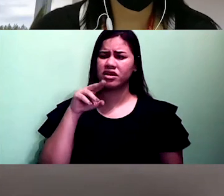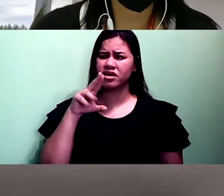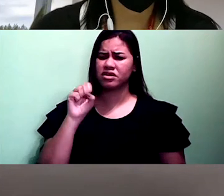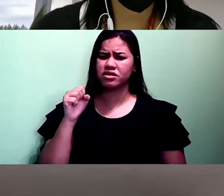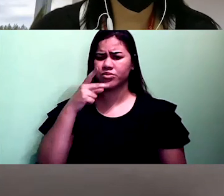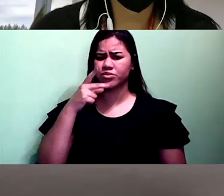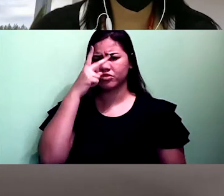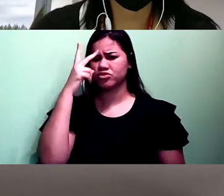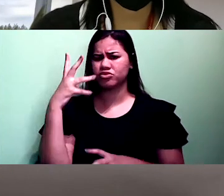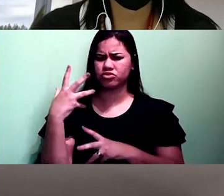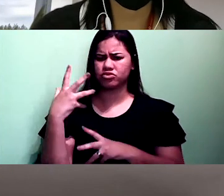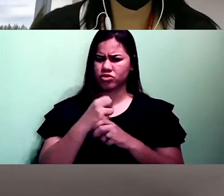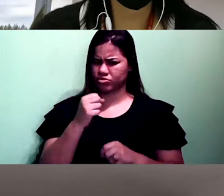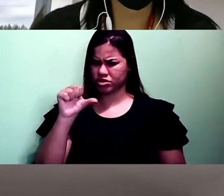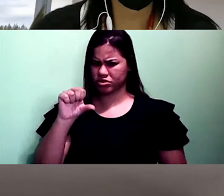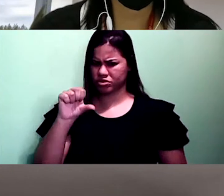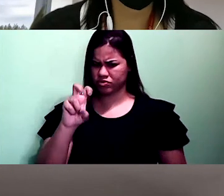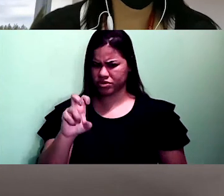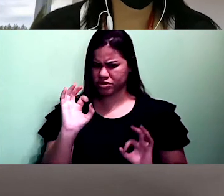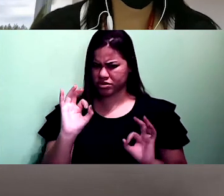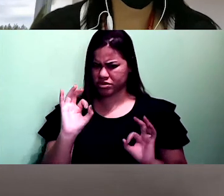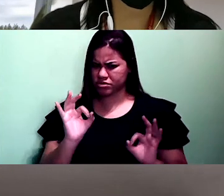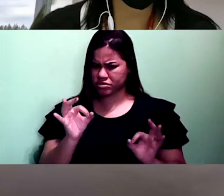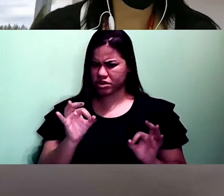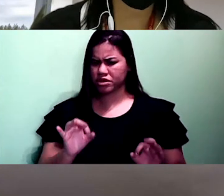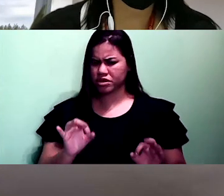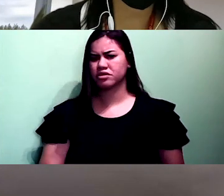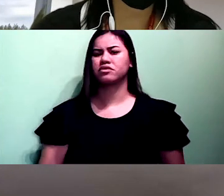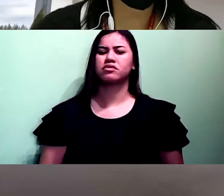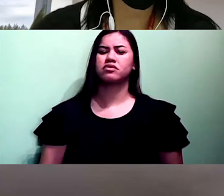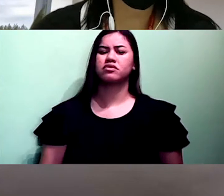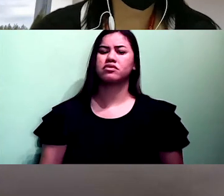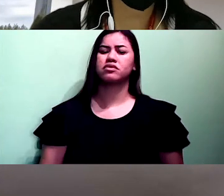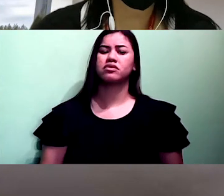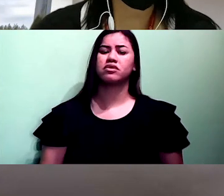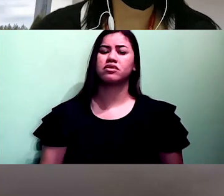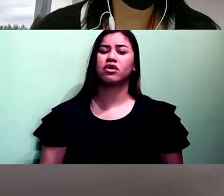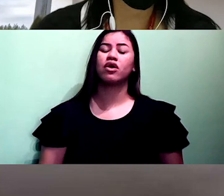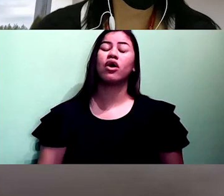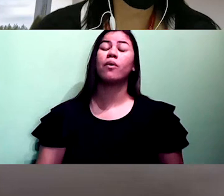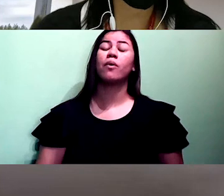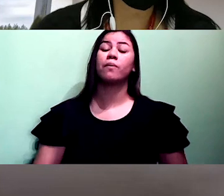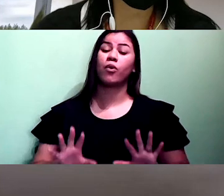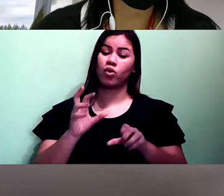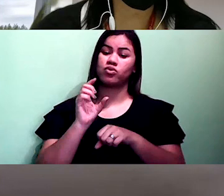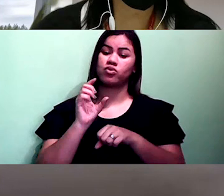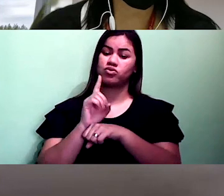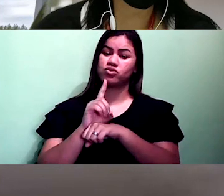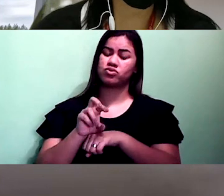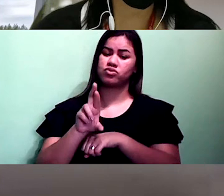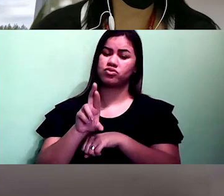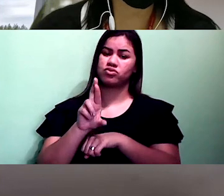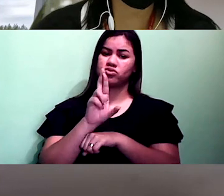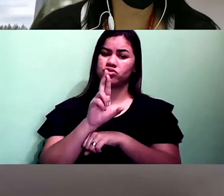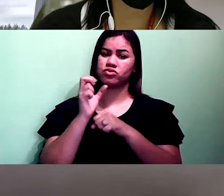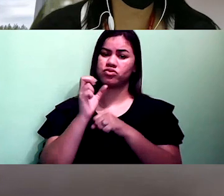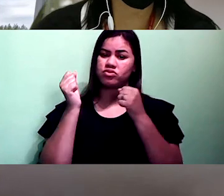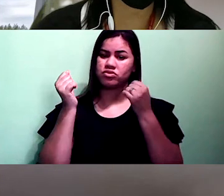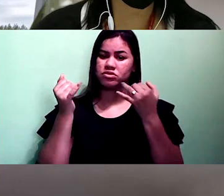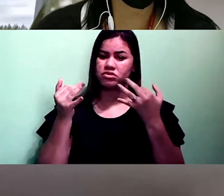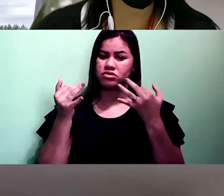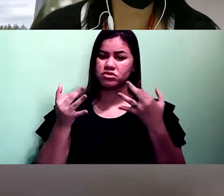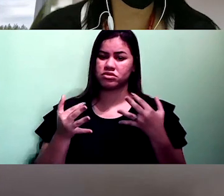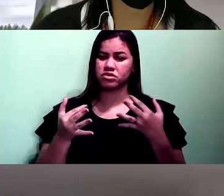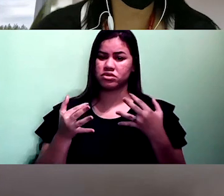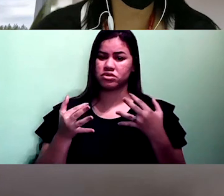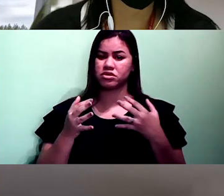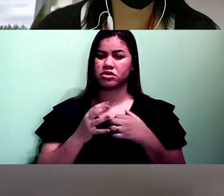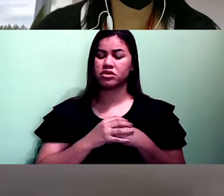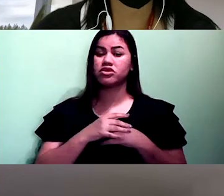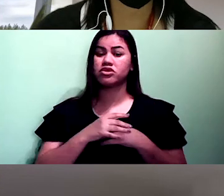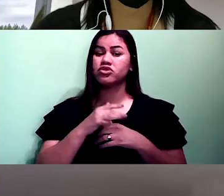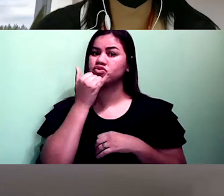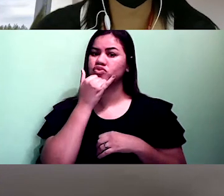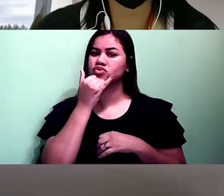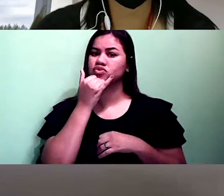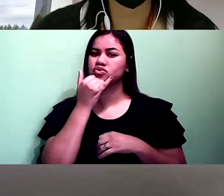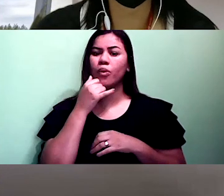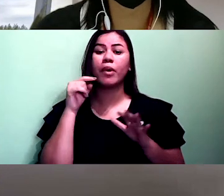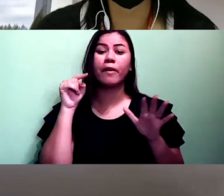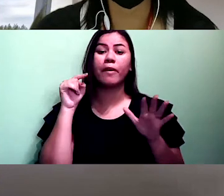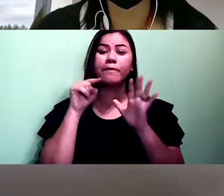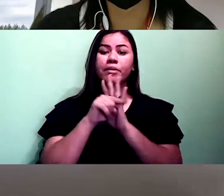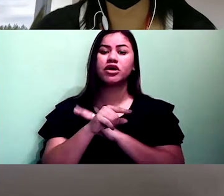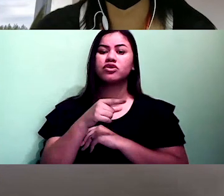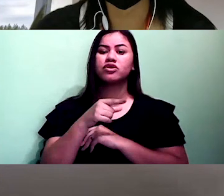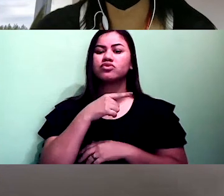Isso. 95 inscritos. Doutor, funciona da seguinte forma. A gente tem 6 brindes para serem sorteados hoje.